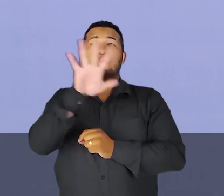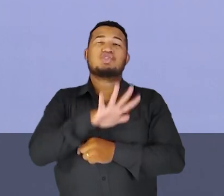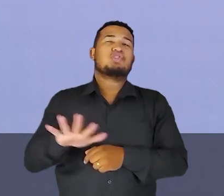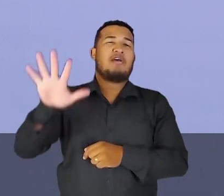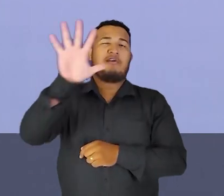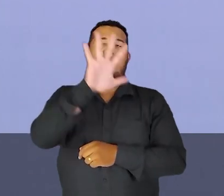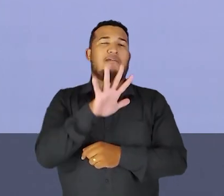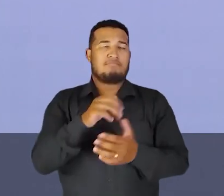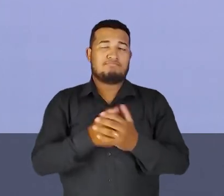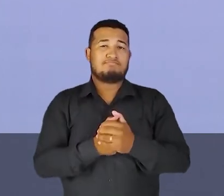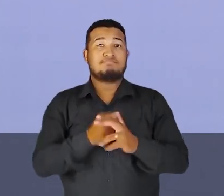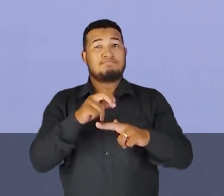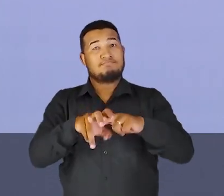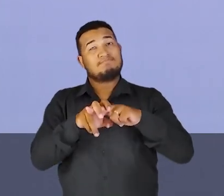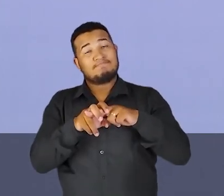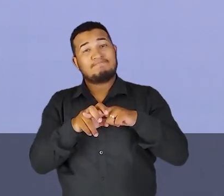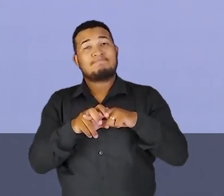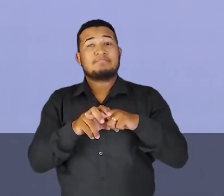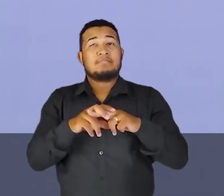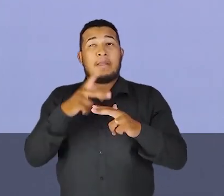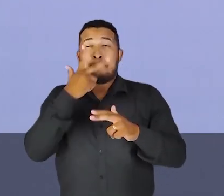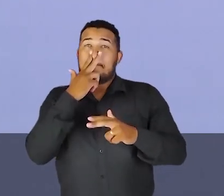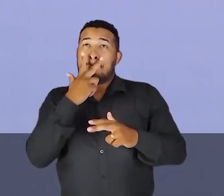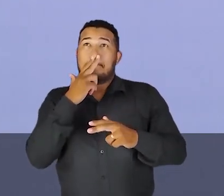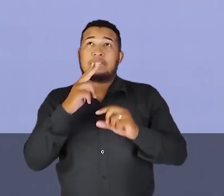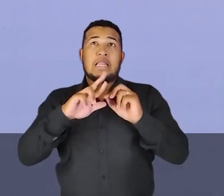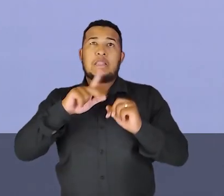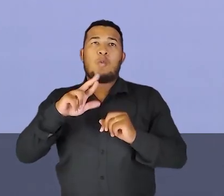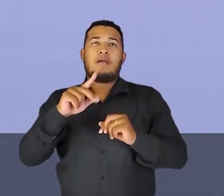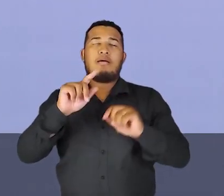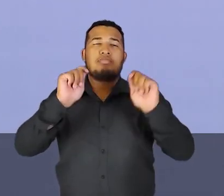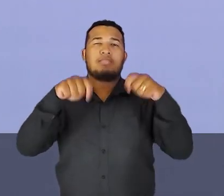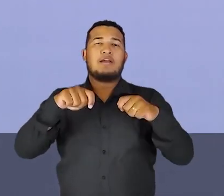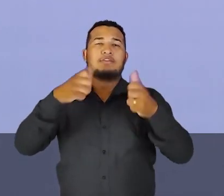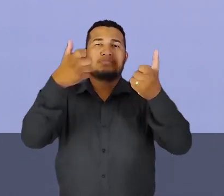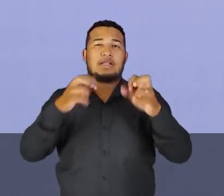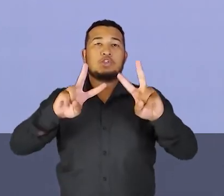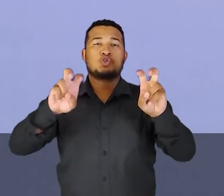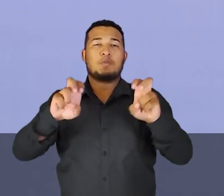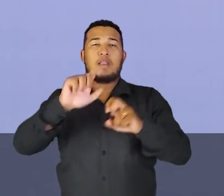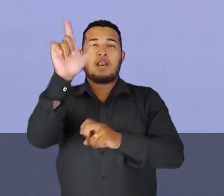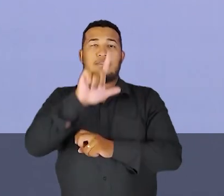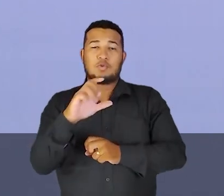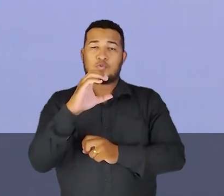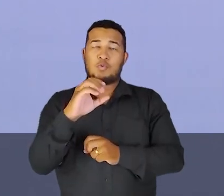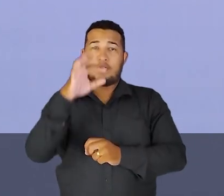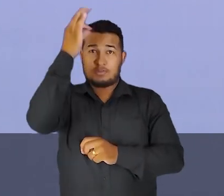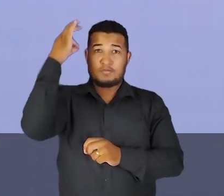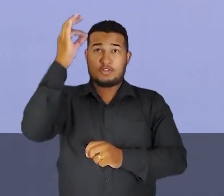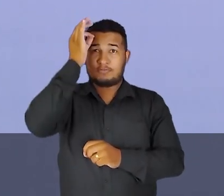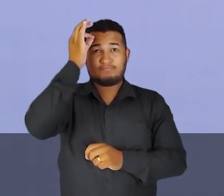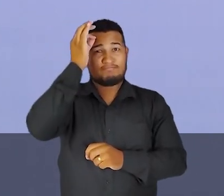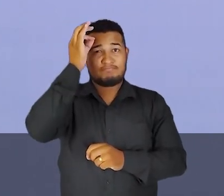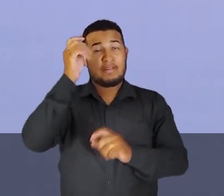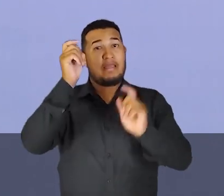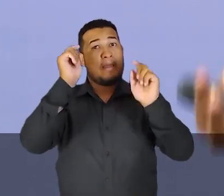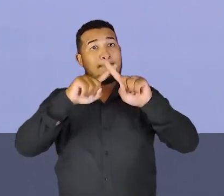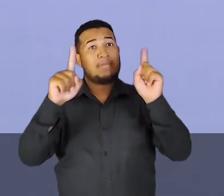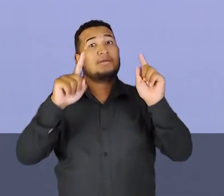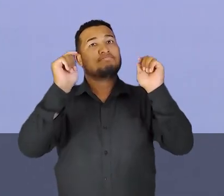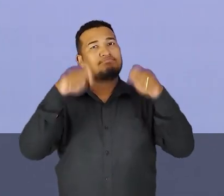regional. E até por isso que não seria adequado chamar essa literatura de capixaba, e sim literatura produzida